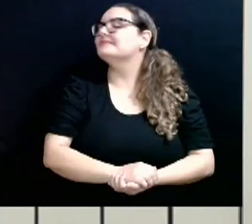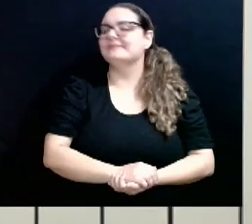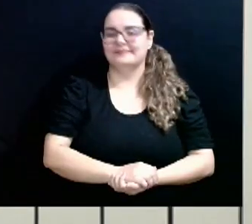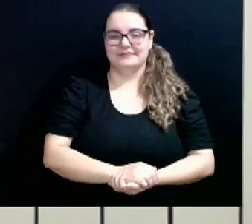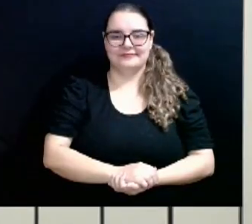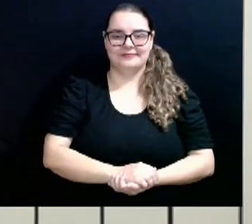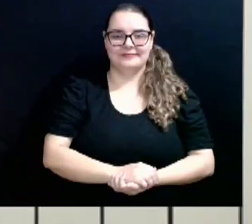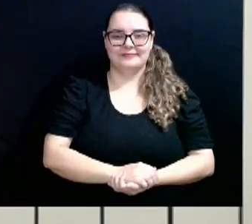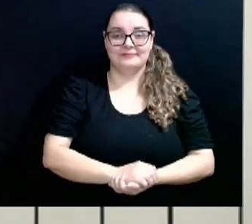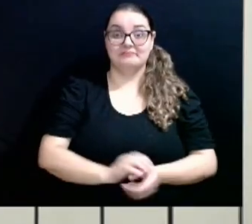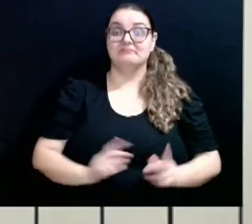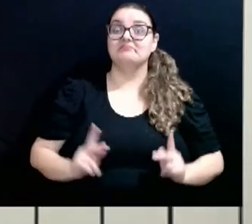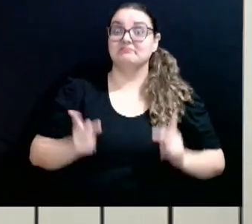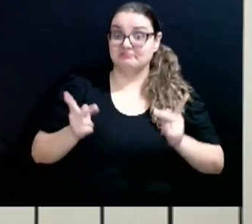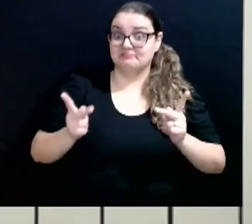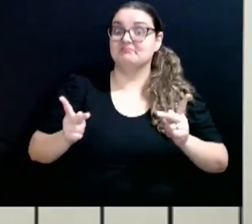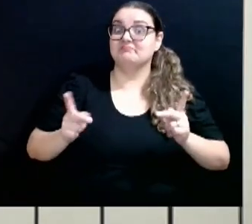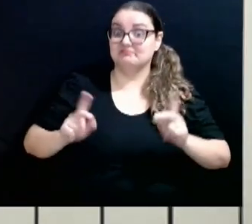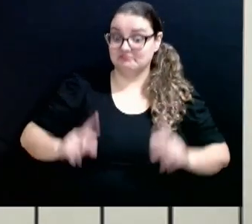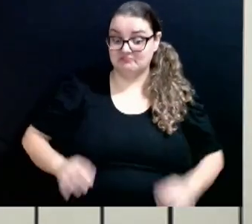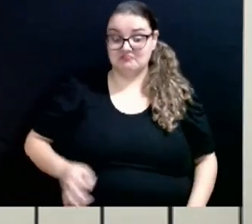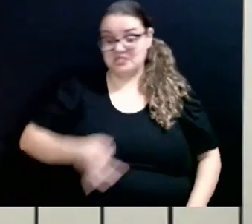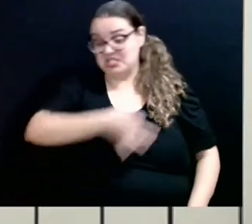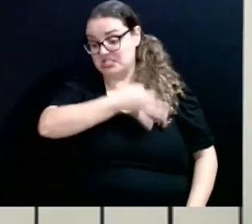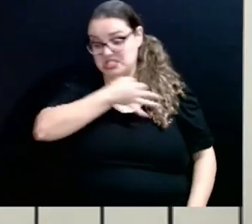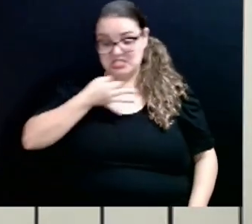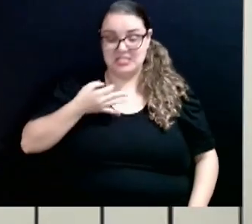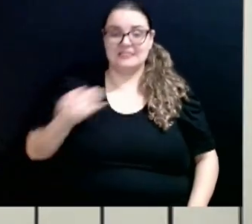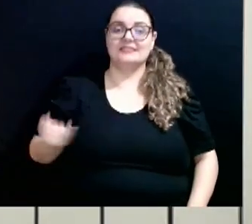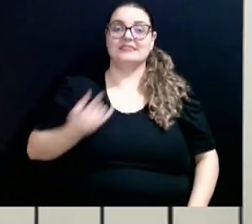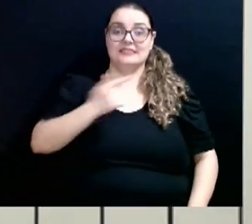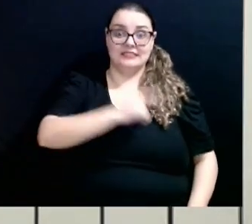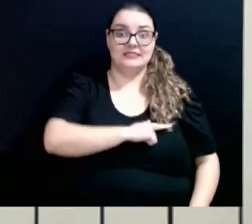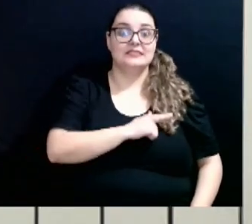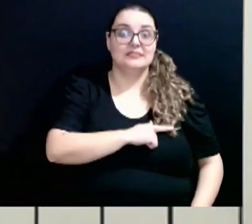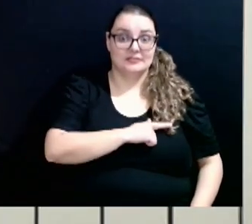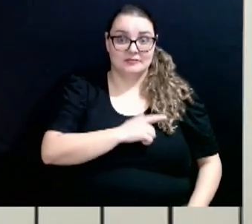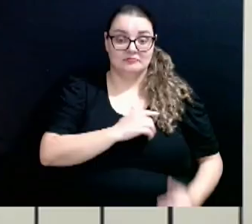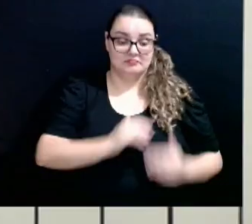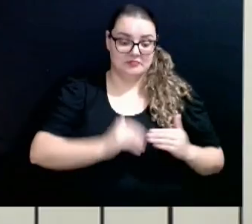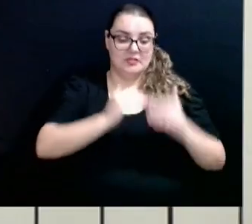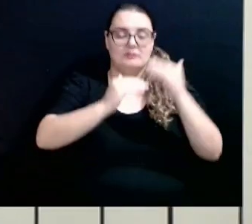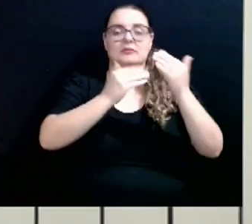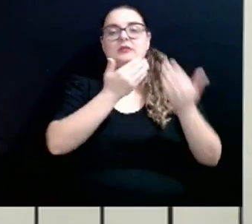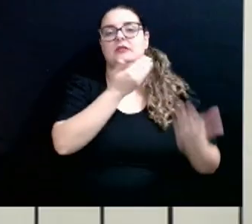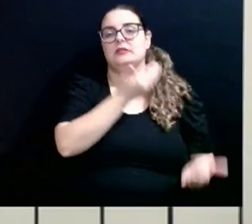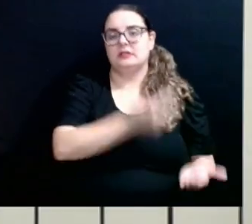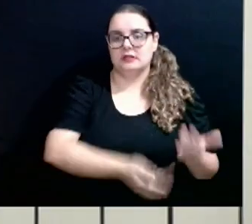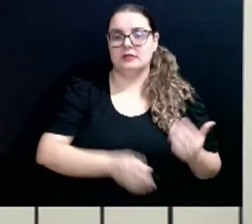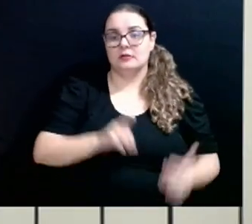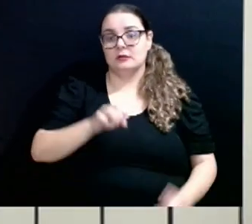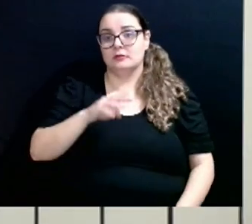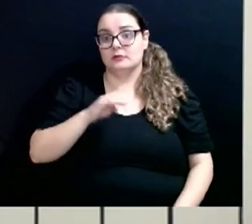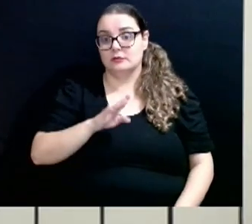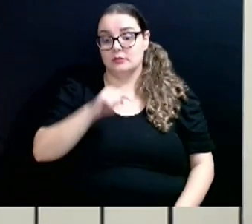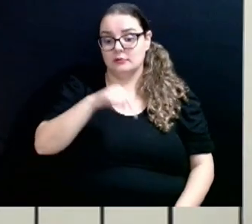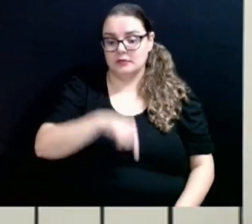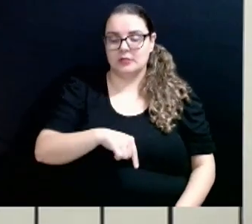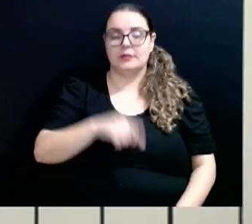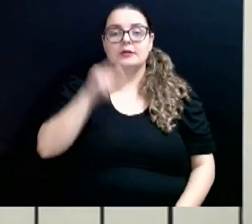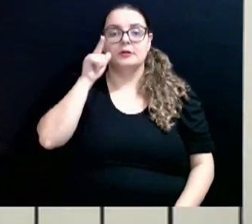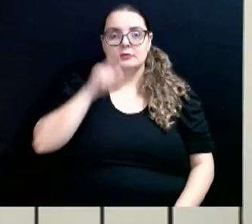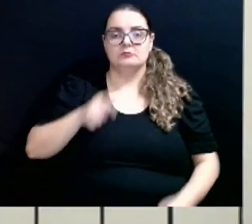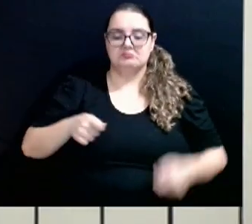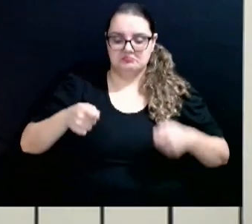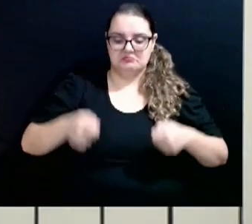Vitória maiúscula, importantíssima do Guarani, se recuperou da derrota no derby em casa, conseguiu se impor fora de